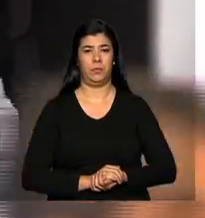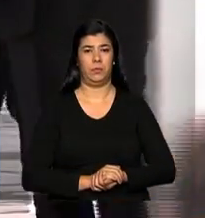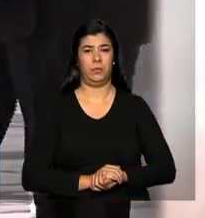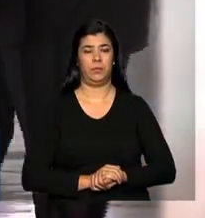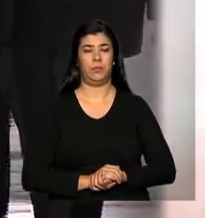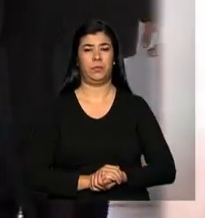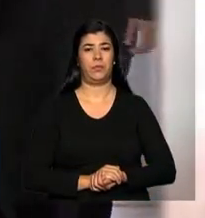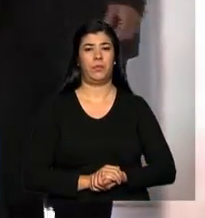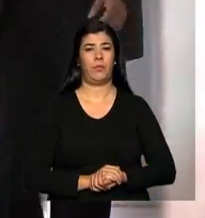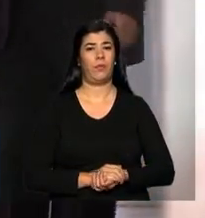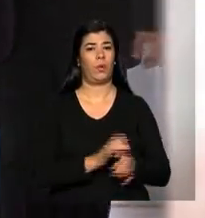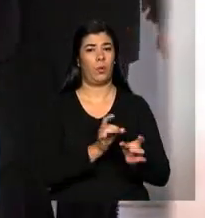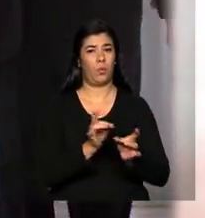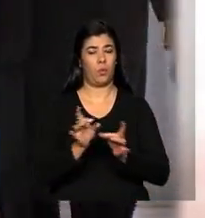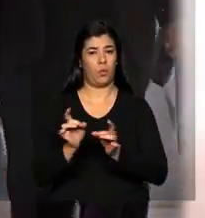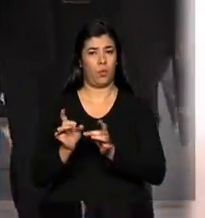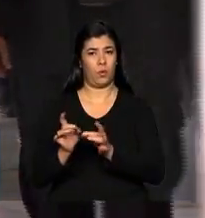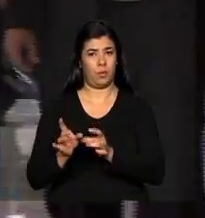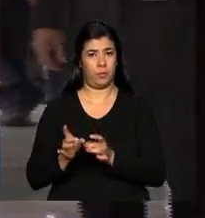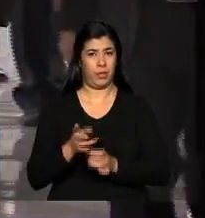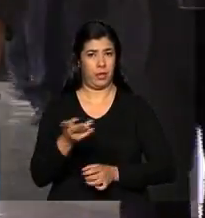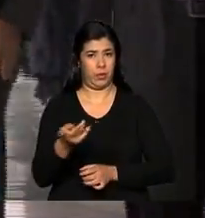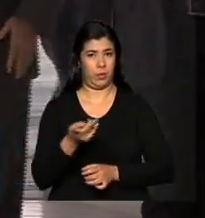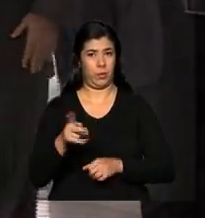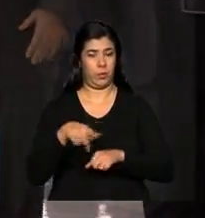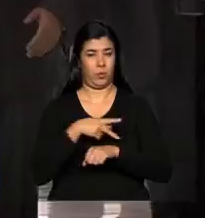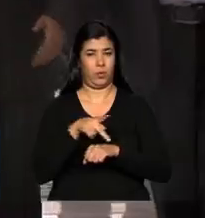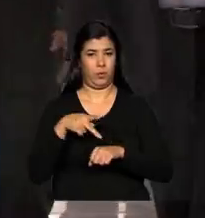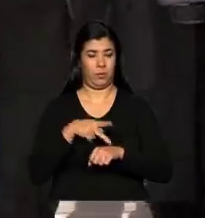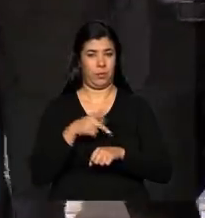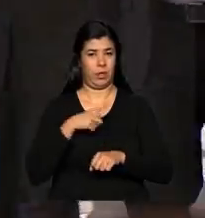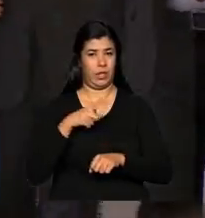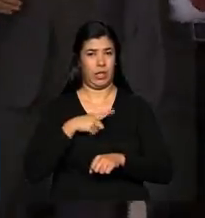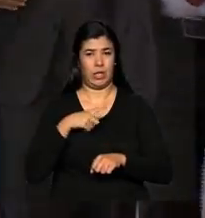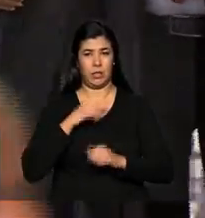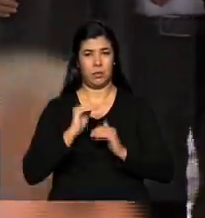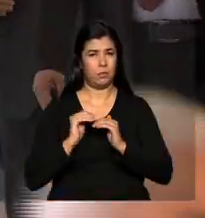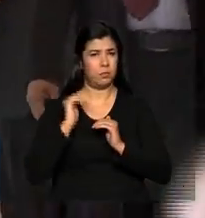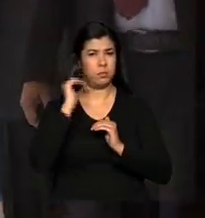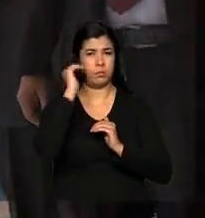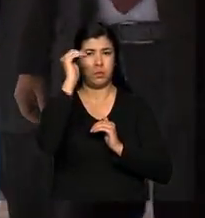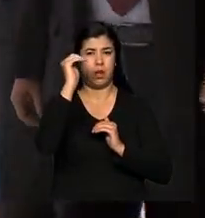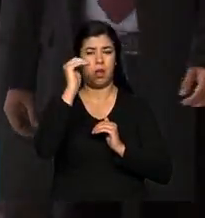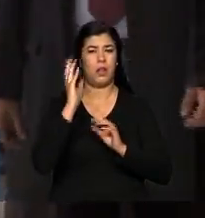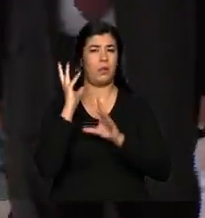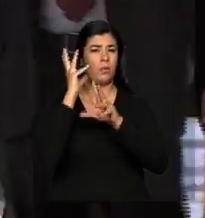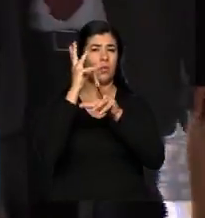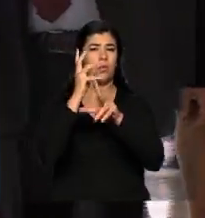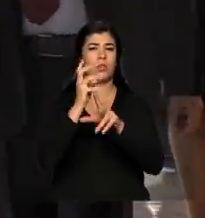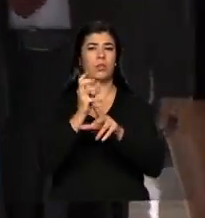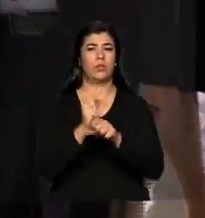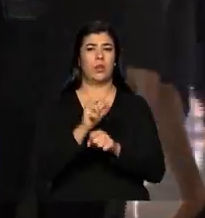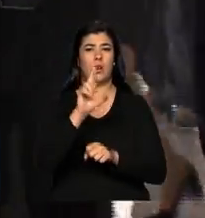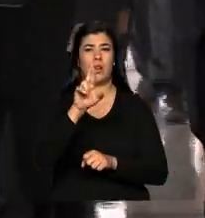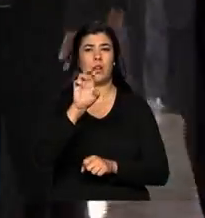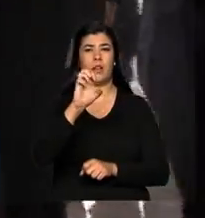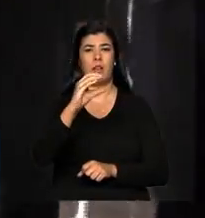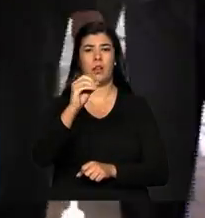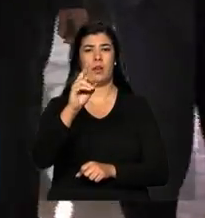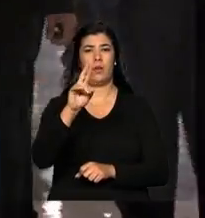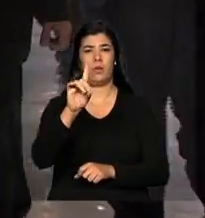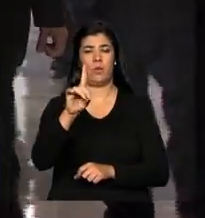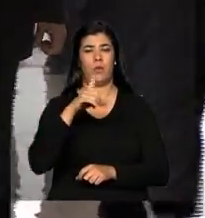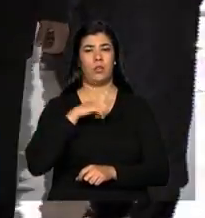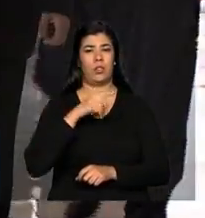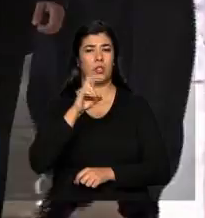O comércio bilateral entre Brasil e Uruguai bateu recorde histórico em 2014, chegou a